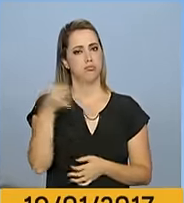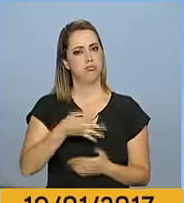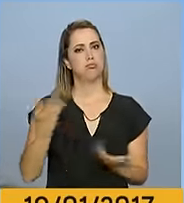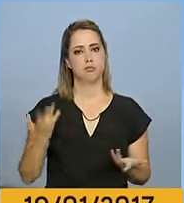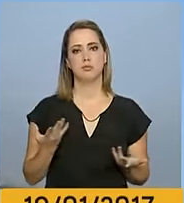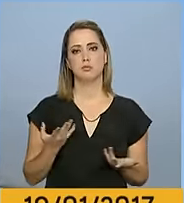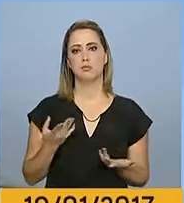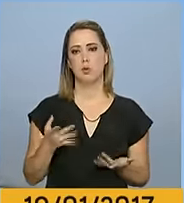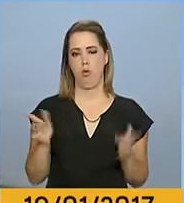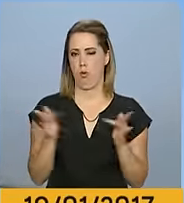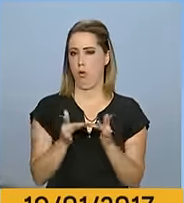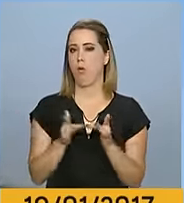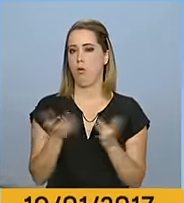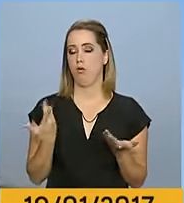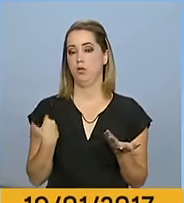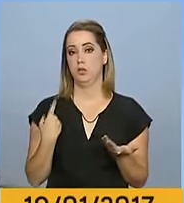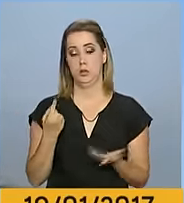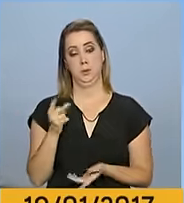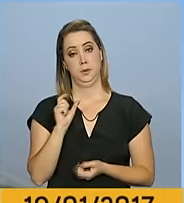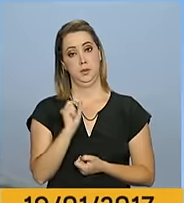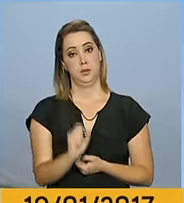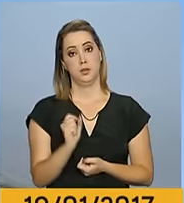convenhamos, não é?